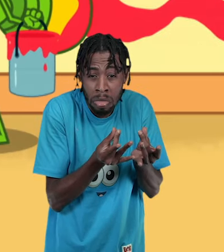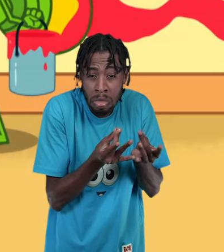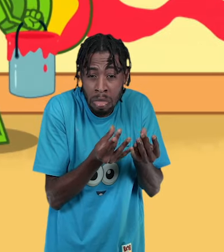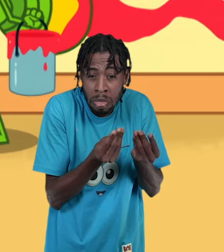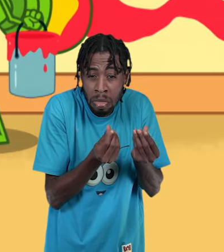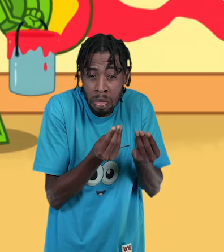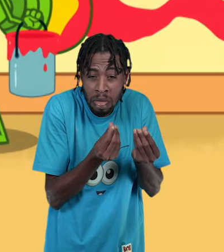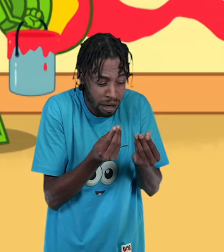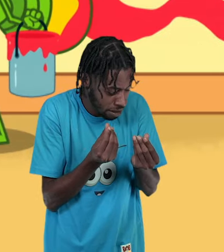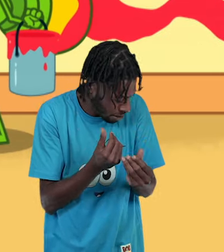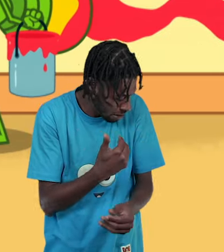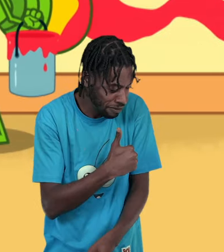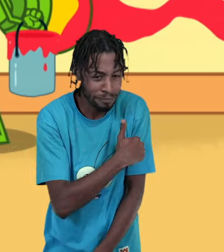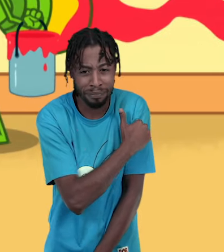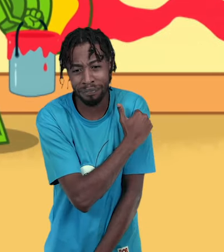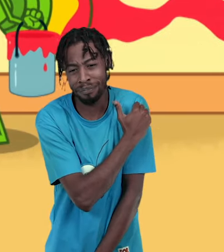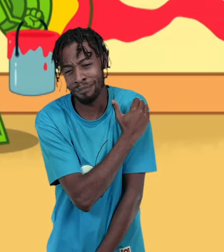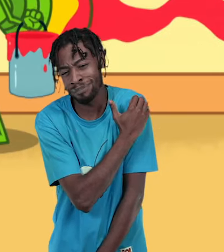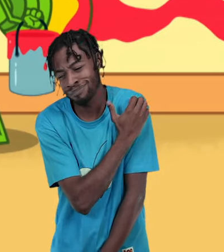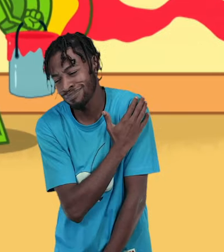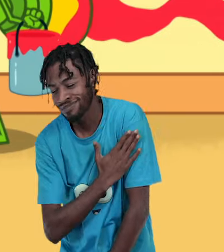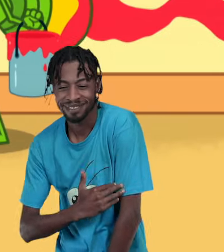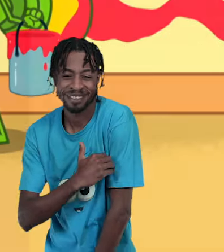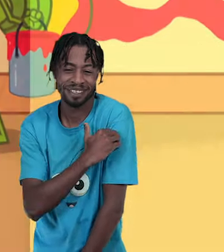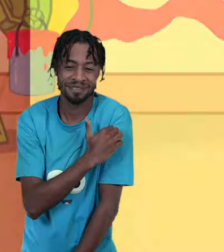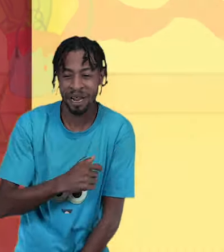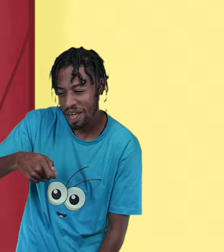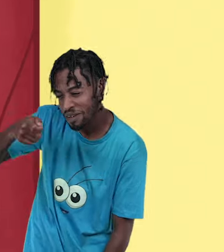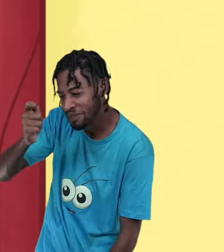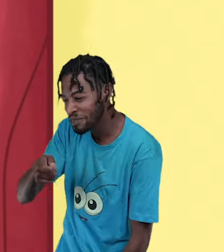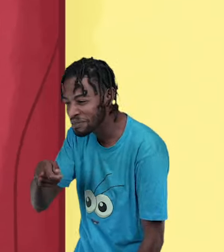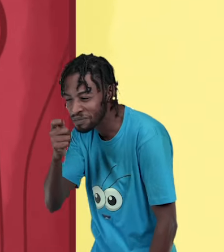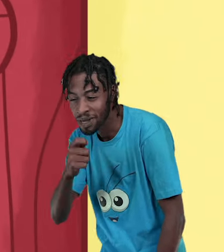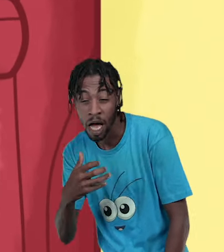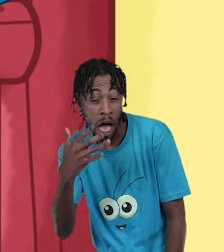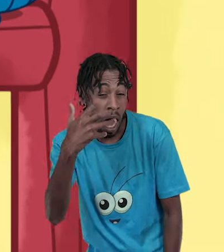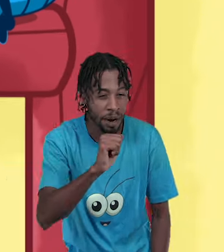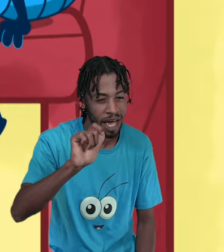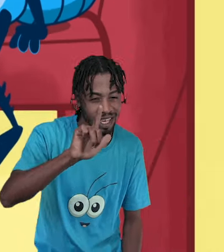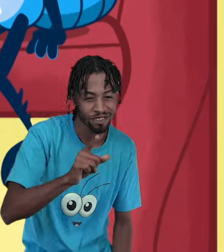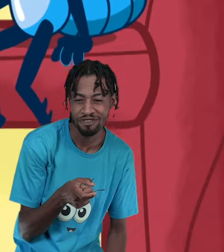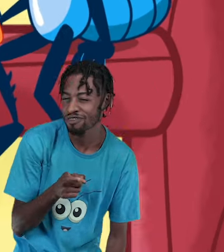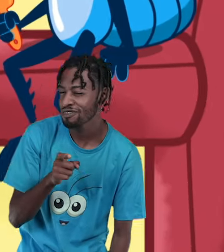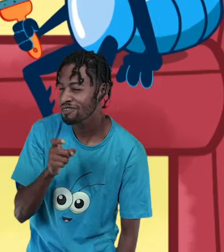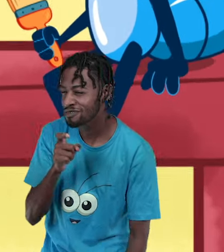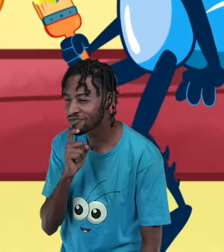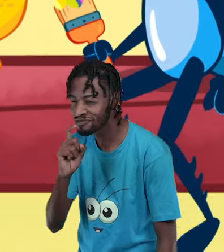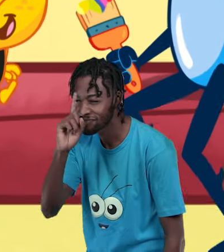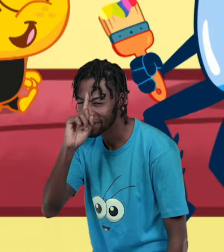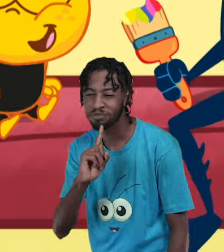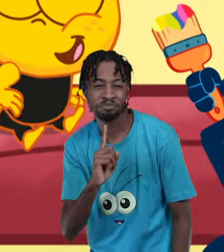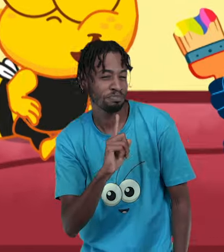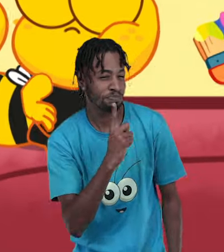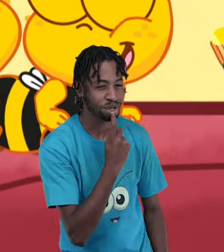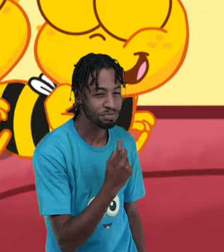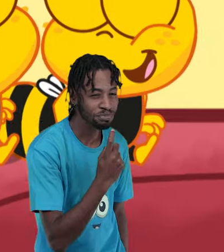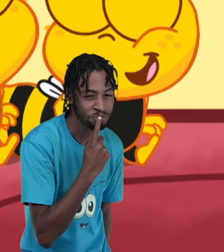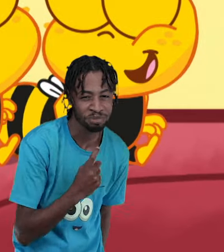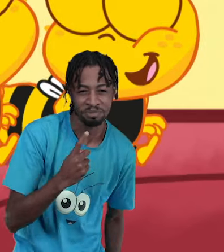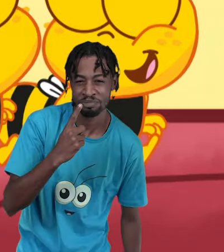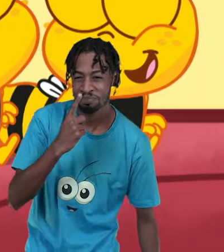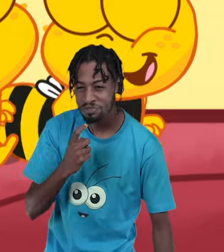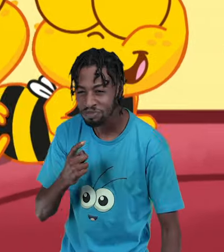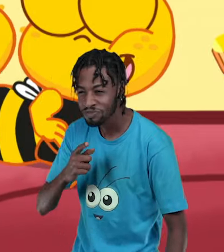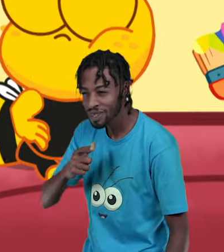Pintadinho vai ficar Pinte de branco, azul, verdinho De amarelo,